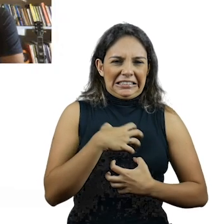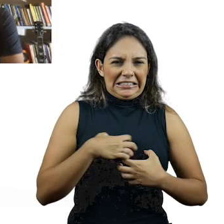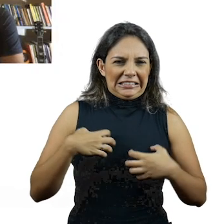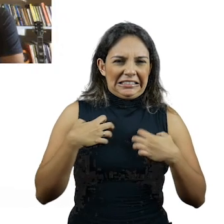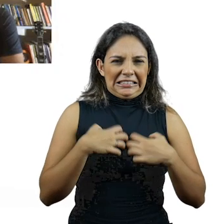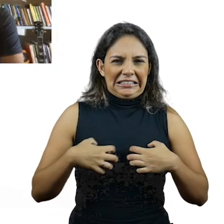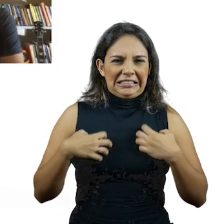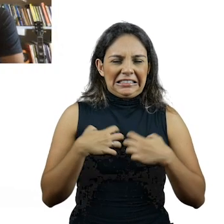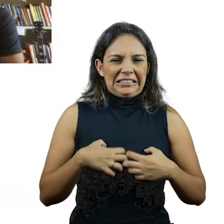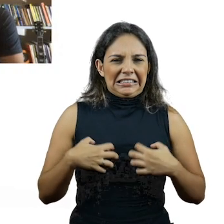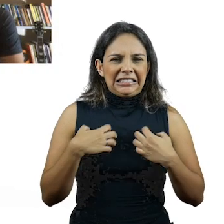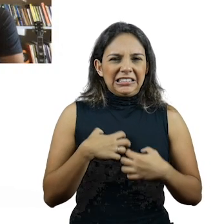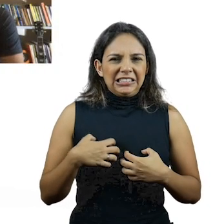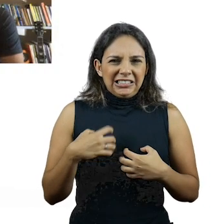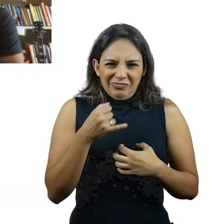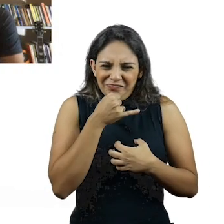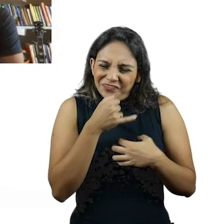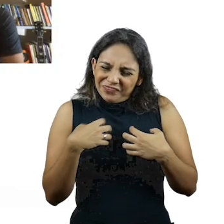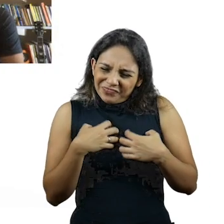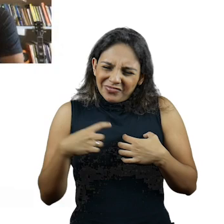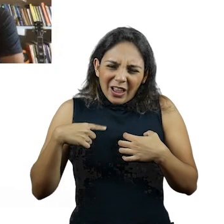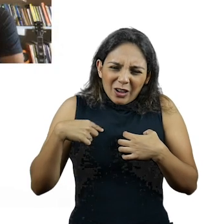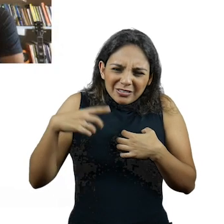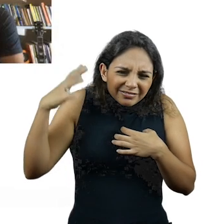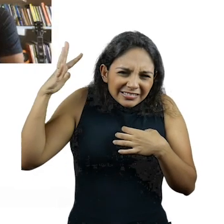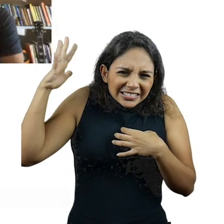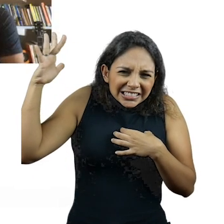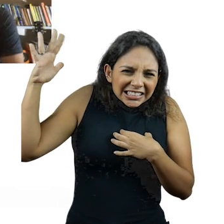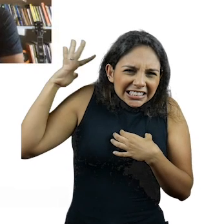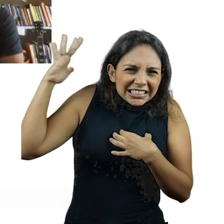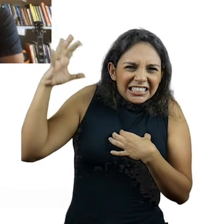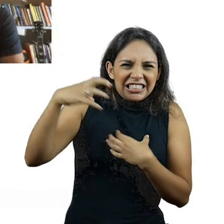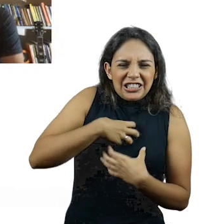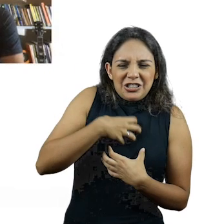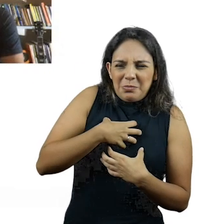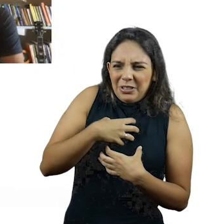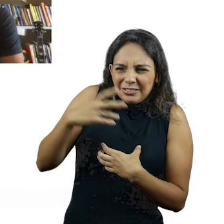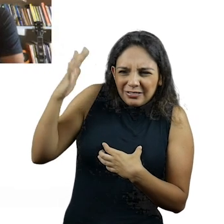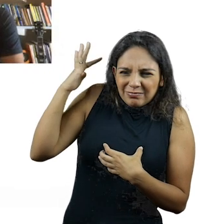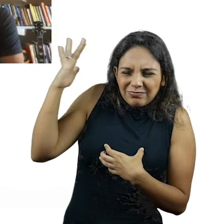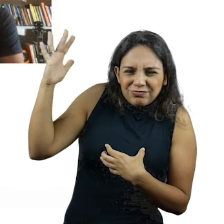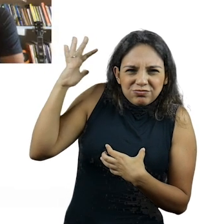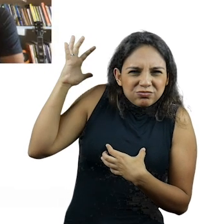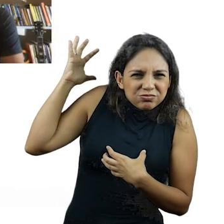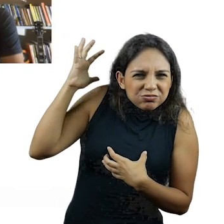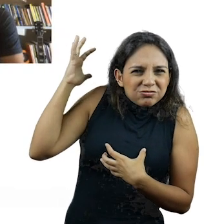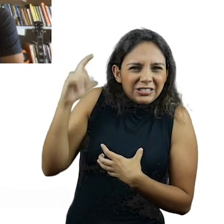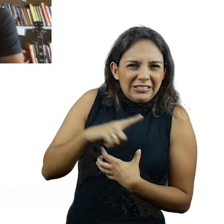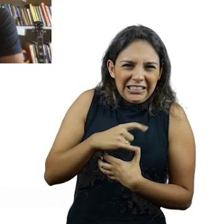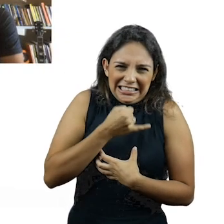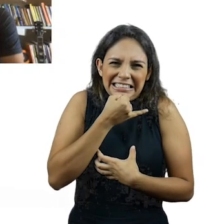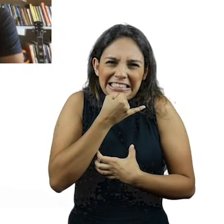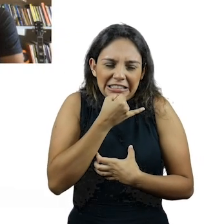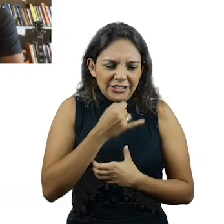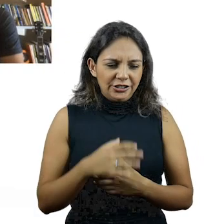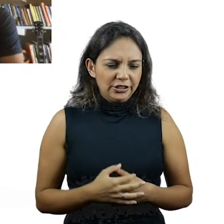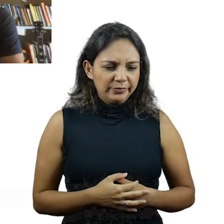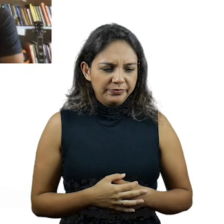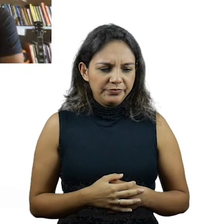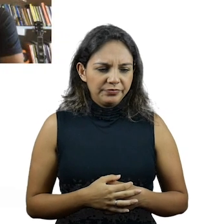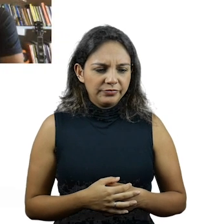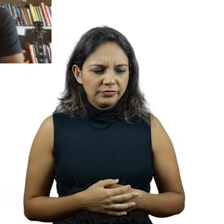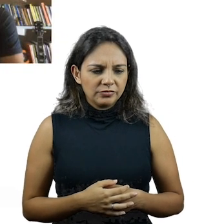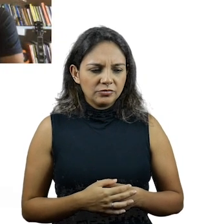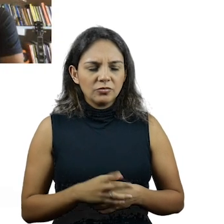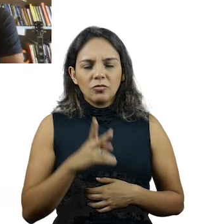uma sombra assim, pairando sobre a cabeça da gente, esse sentimento permanece direto. Legal. Antes de uma